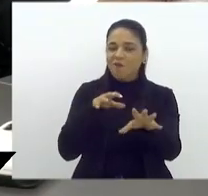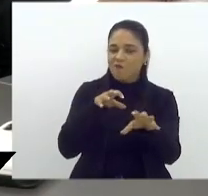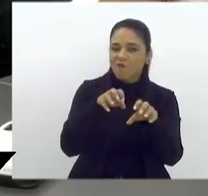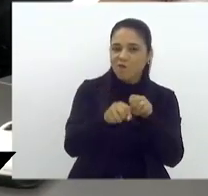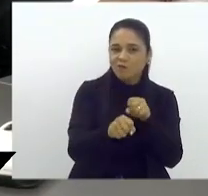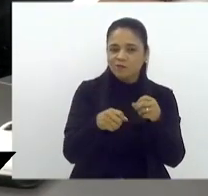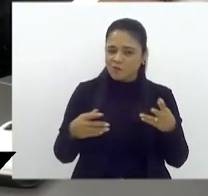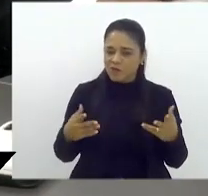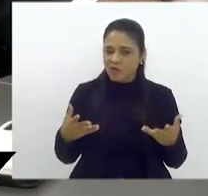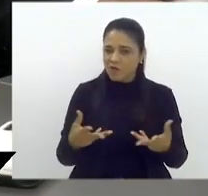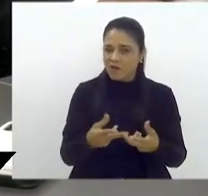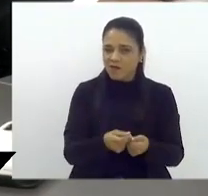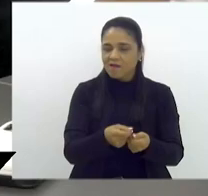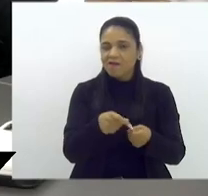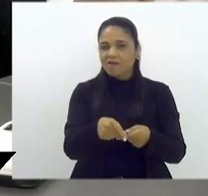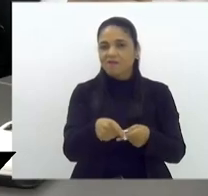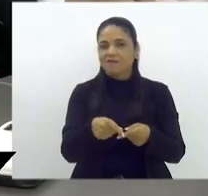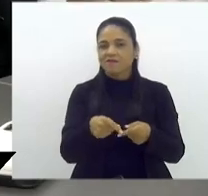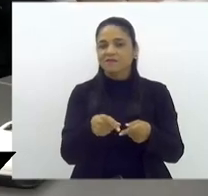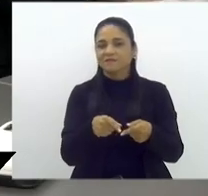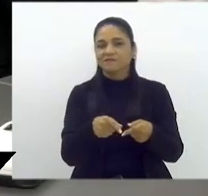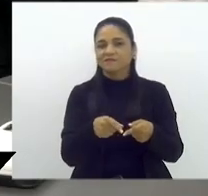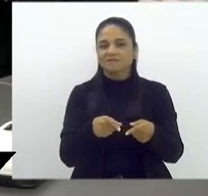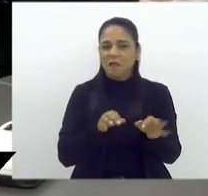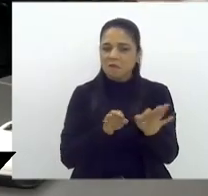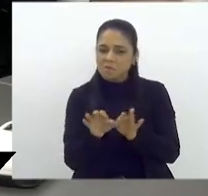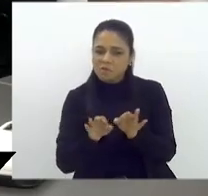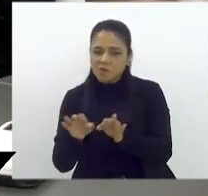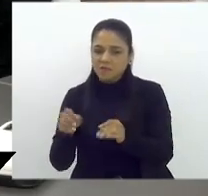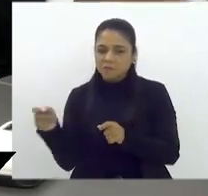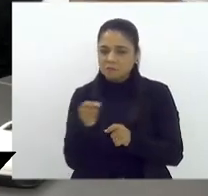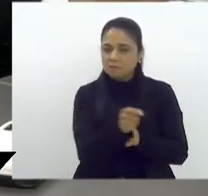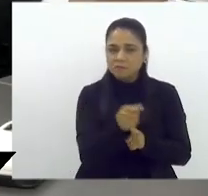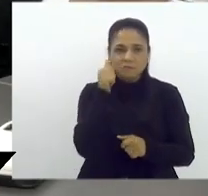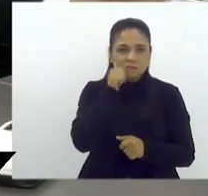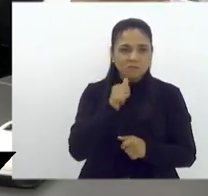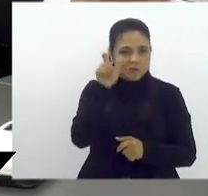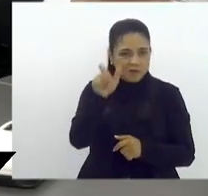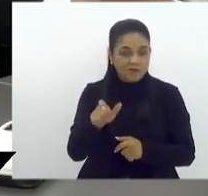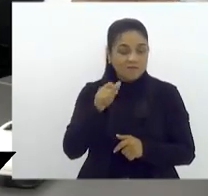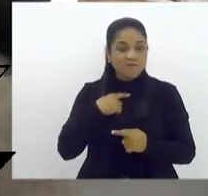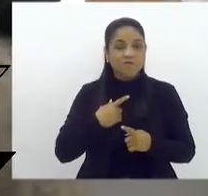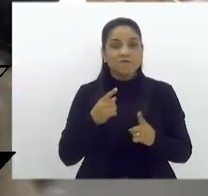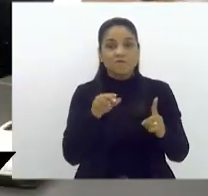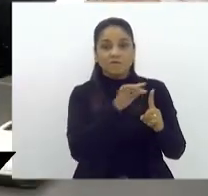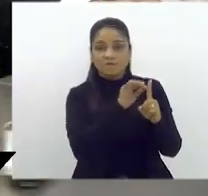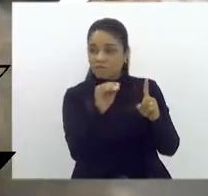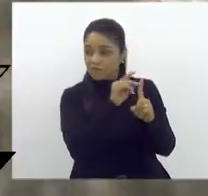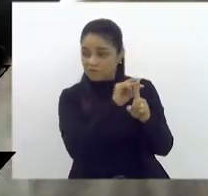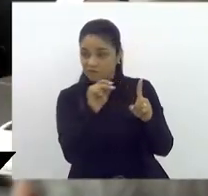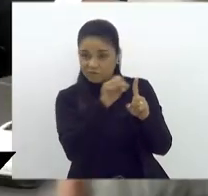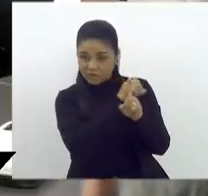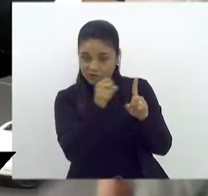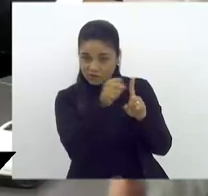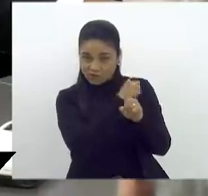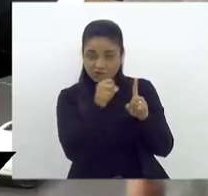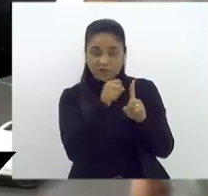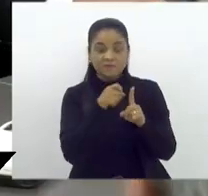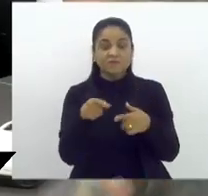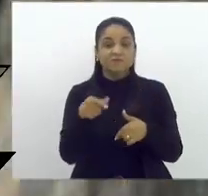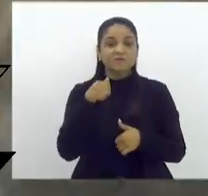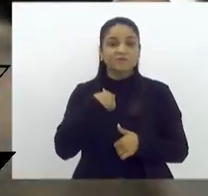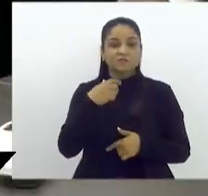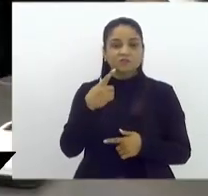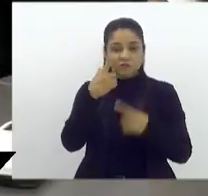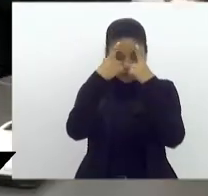a qualificação, a preparação e a inserção de mulheres vítimas de violência doméstica no mercado de trabalho. Para aparecer,